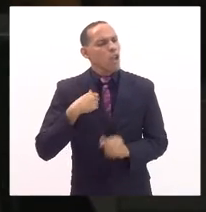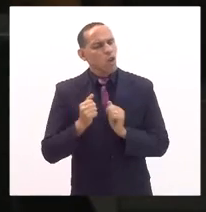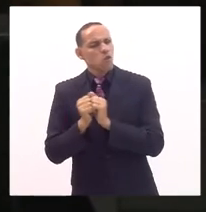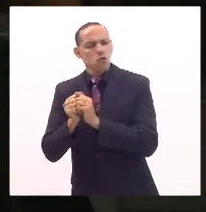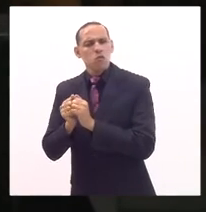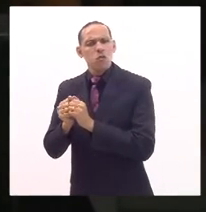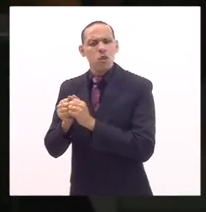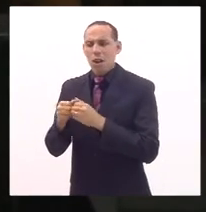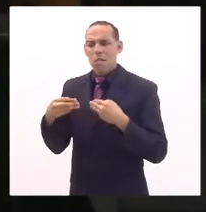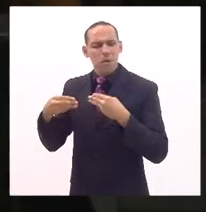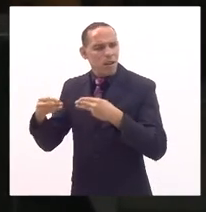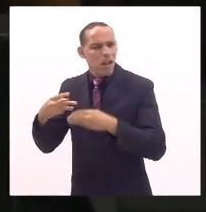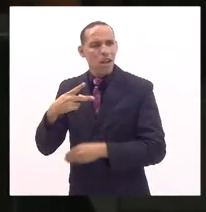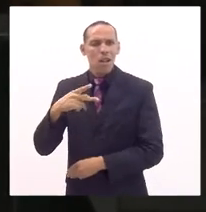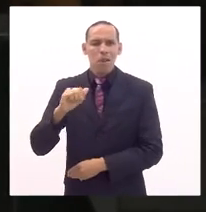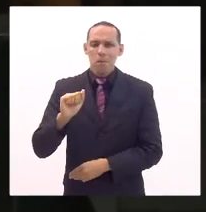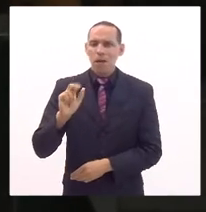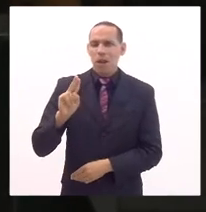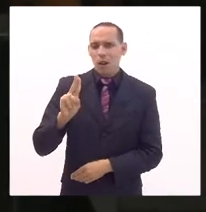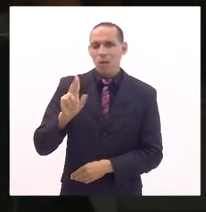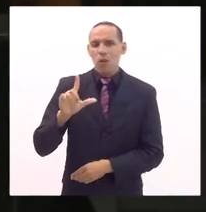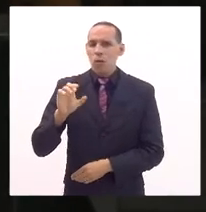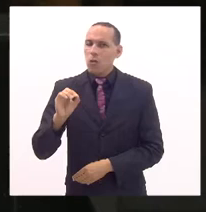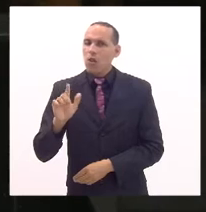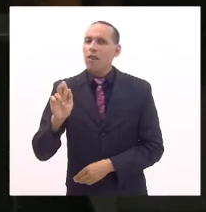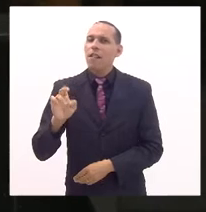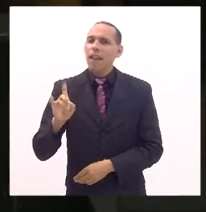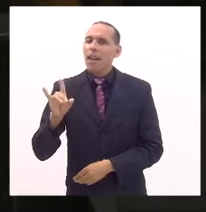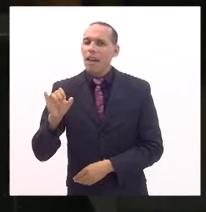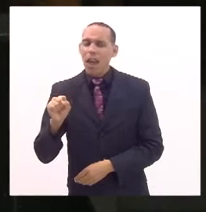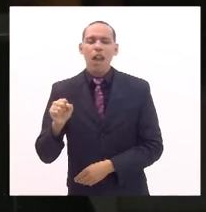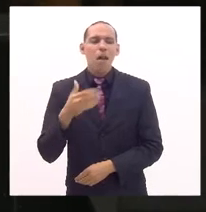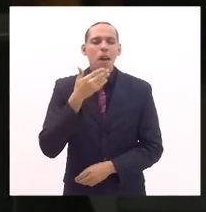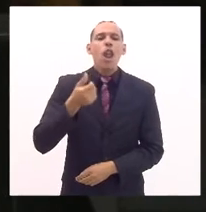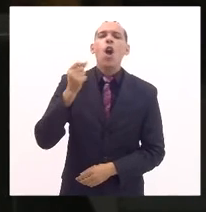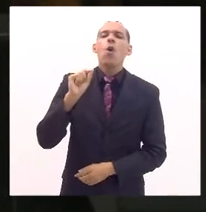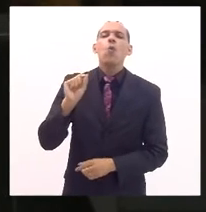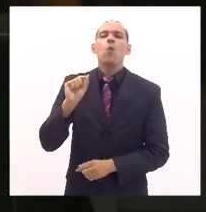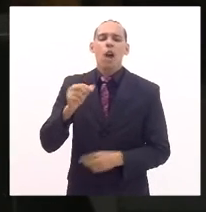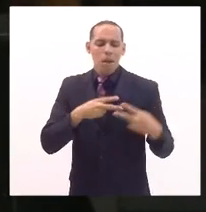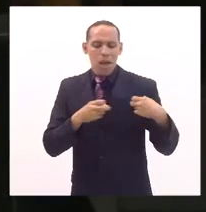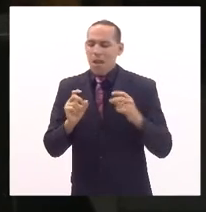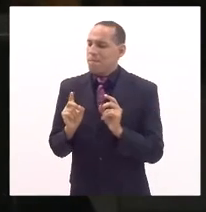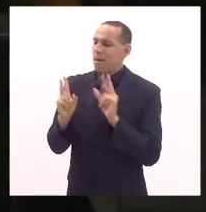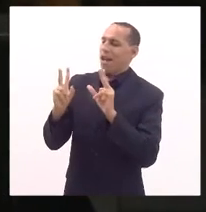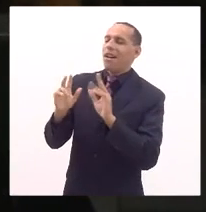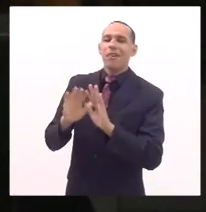porque a saída o que vender a Petrobras Ninja